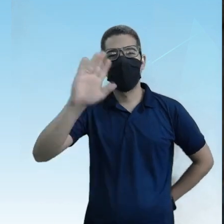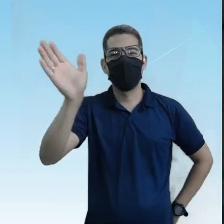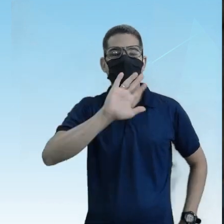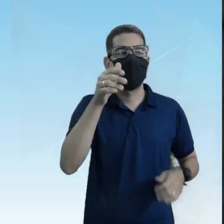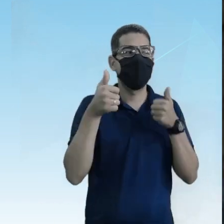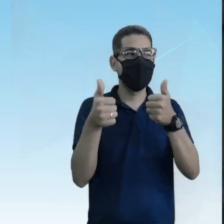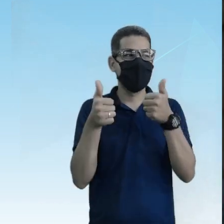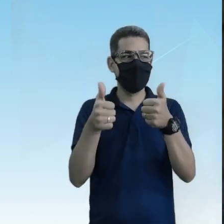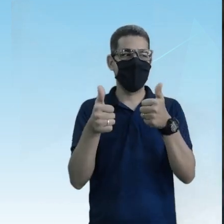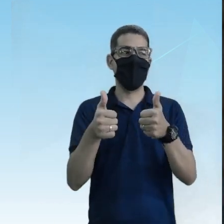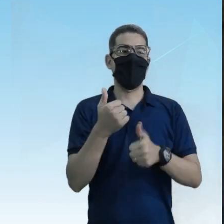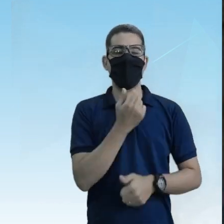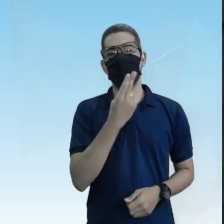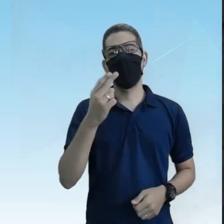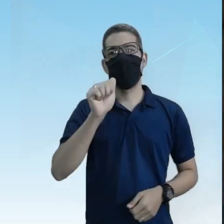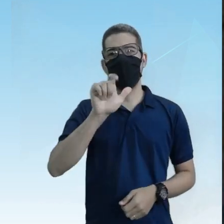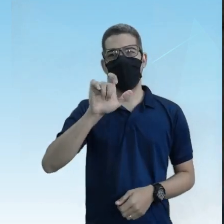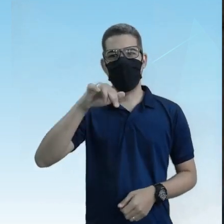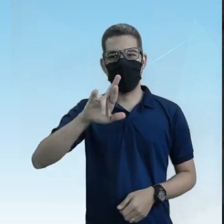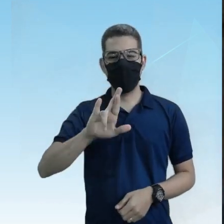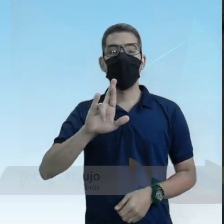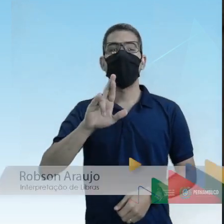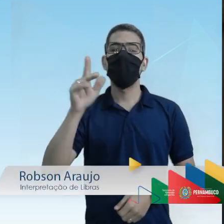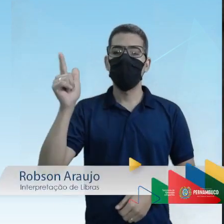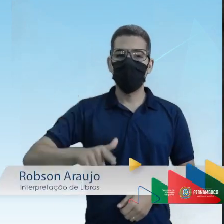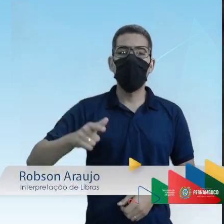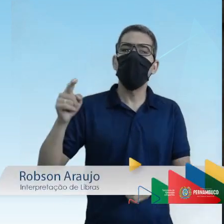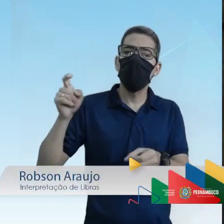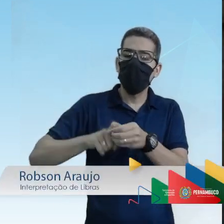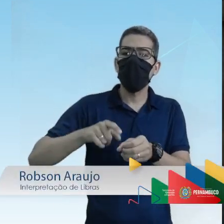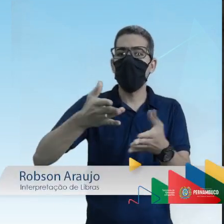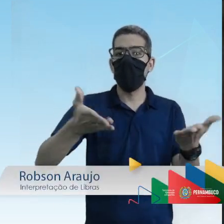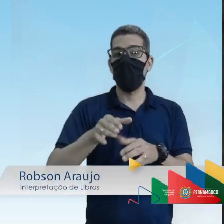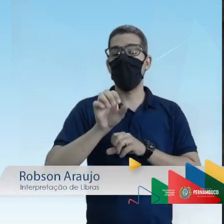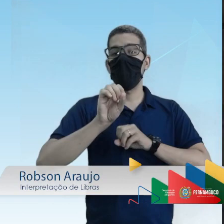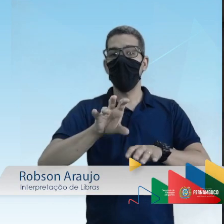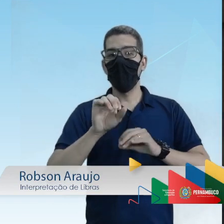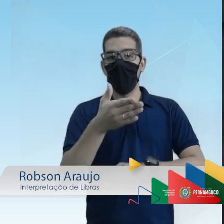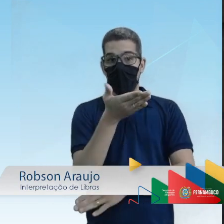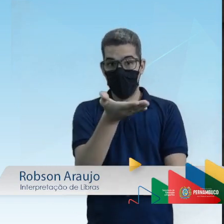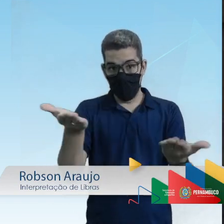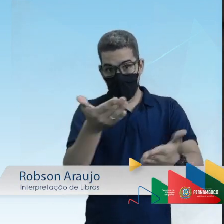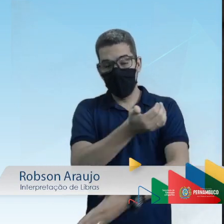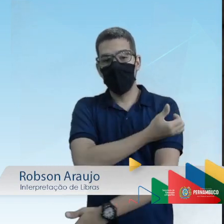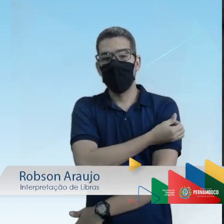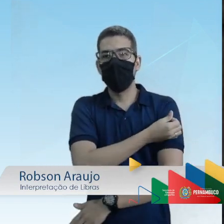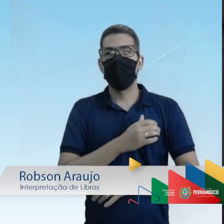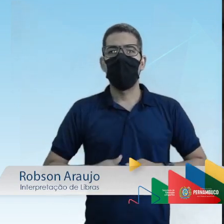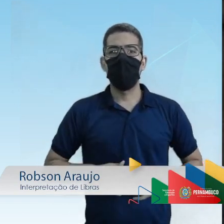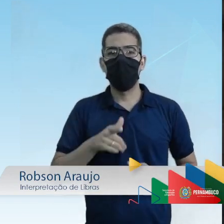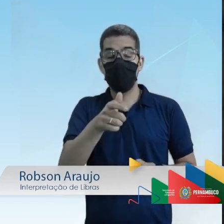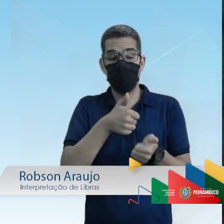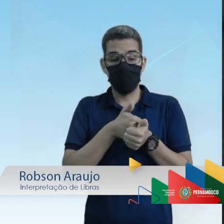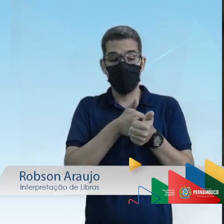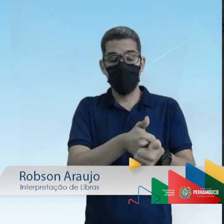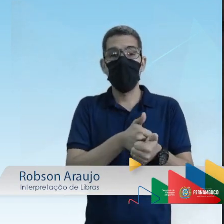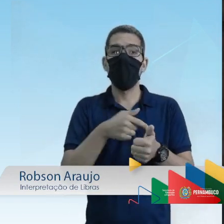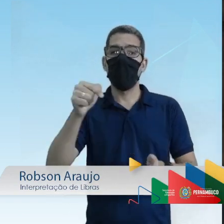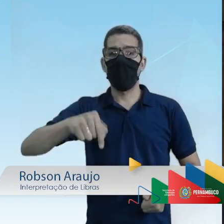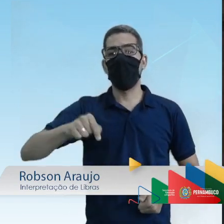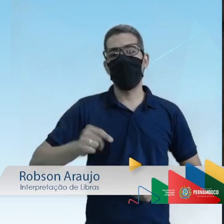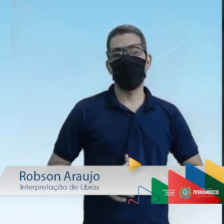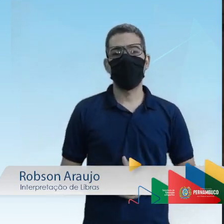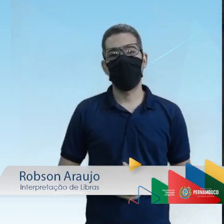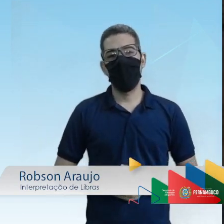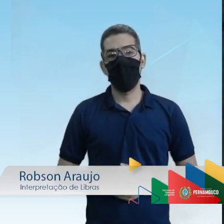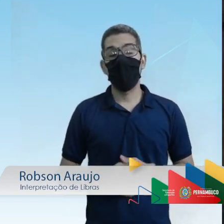Olá pessoal, tudo bem? Professor me serve aqui de volta para mais uma videoaula para você do sexto ano que nos acompanha. E você, claro,